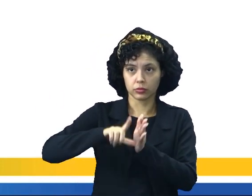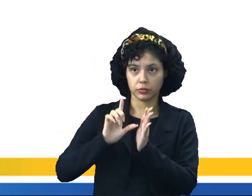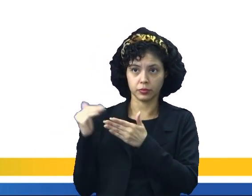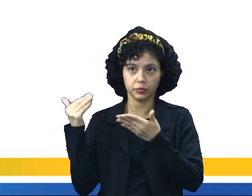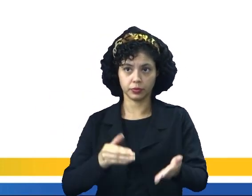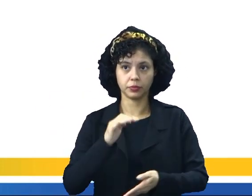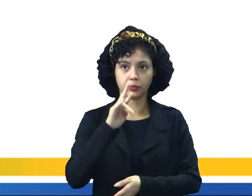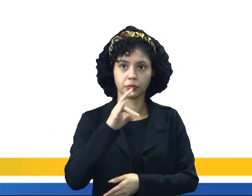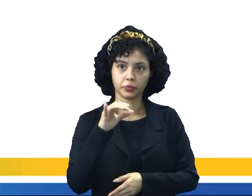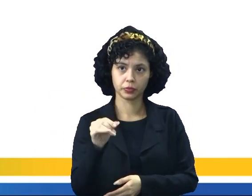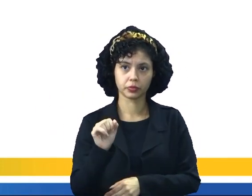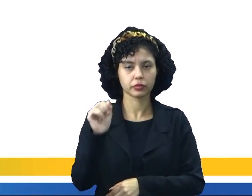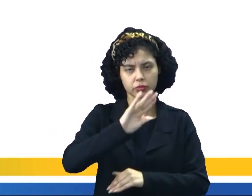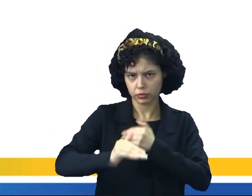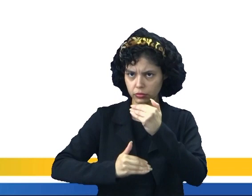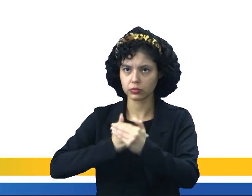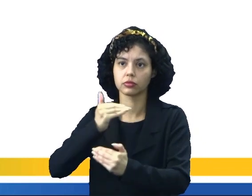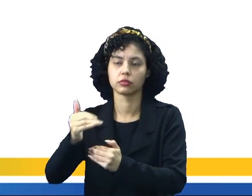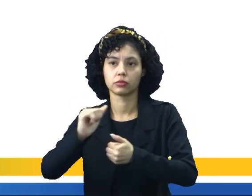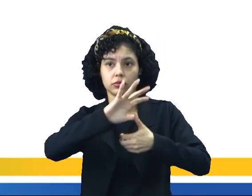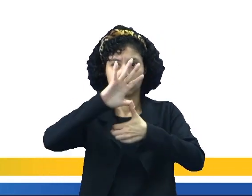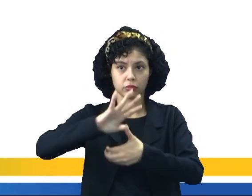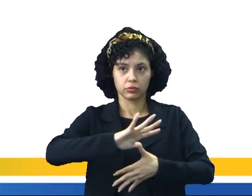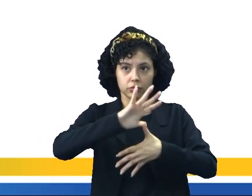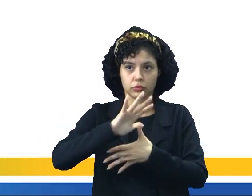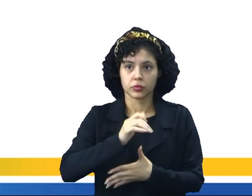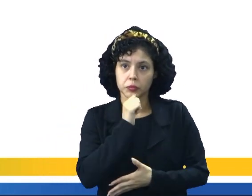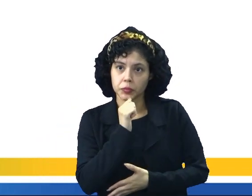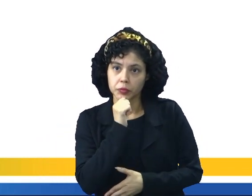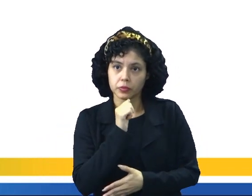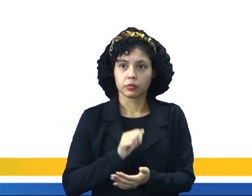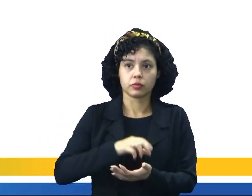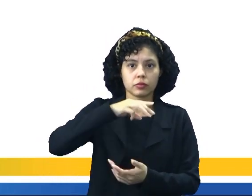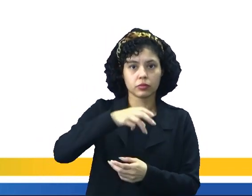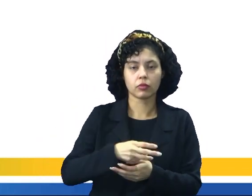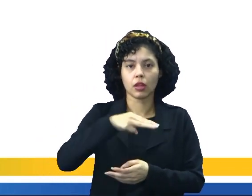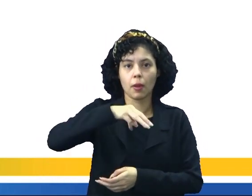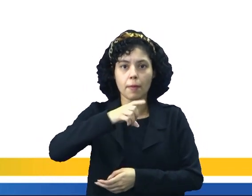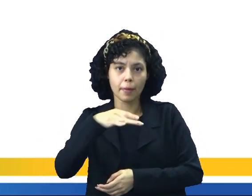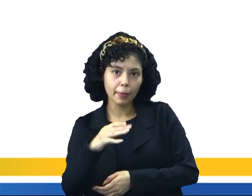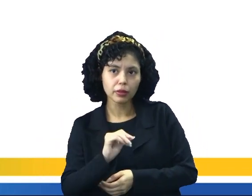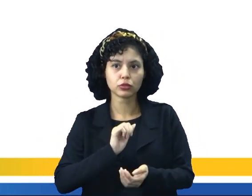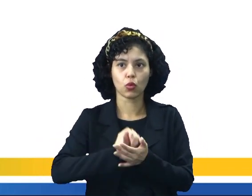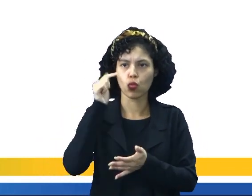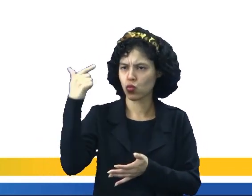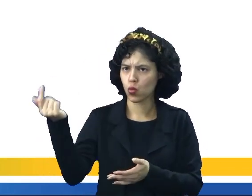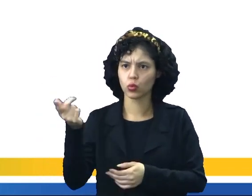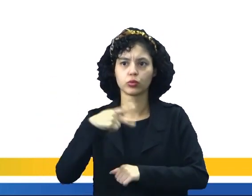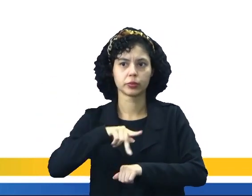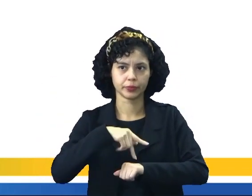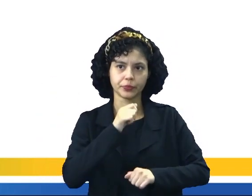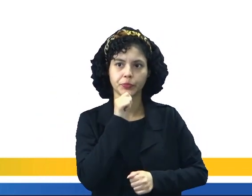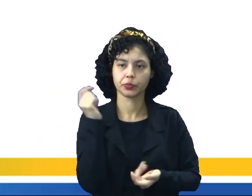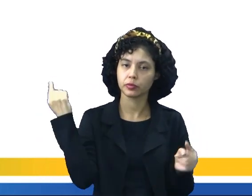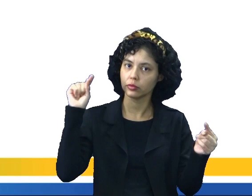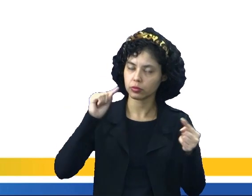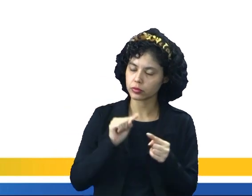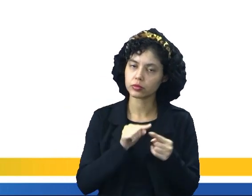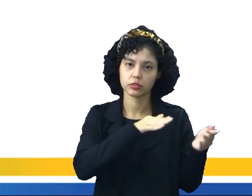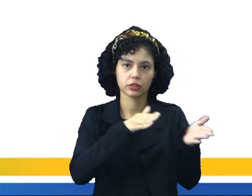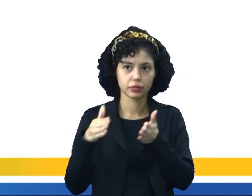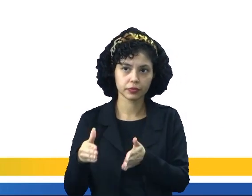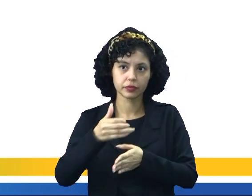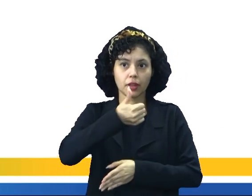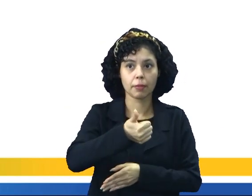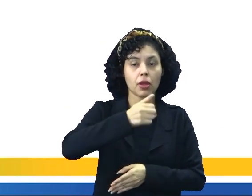Se desenvolveram ali na região da Mesoamérica, onde atualmente se localizam México, Guatemala e Belize, e aproximadamente a partir